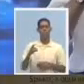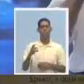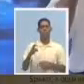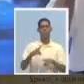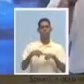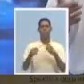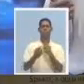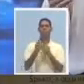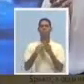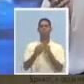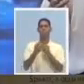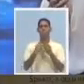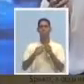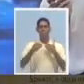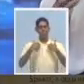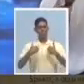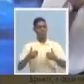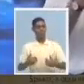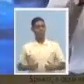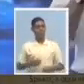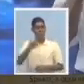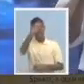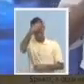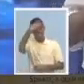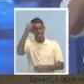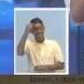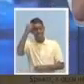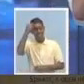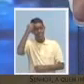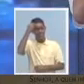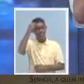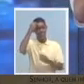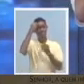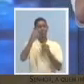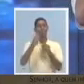também dos desejos bons, usados de forma errada.